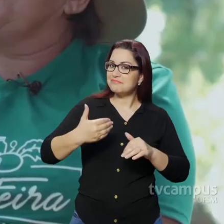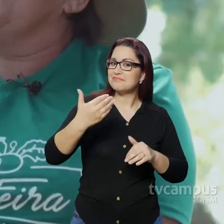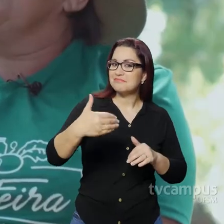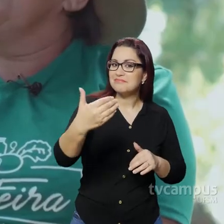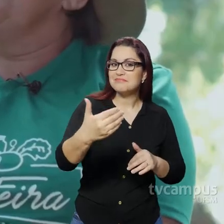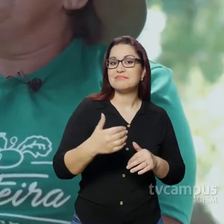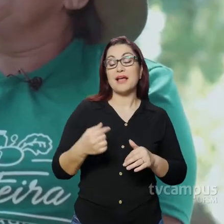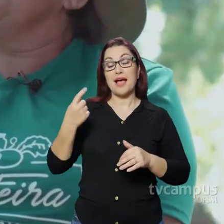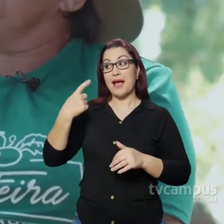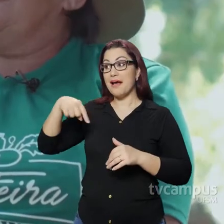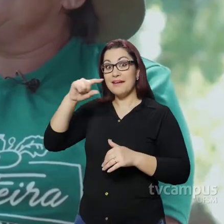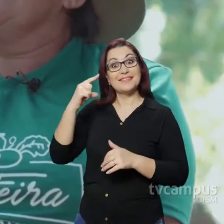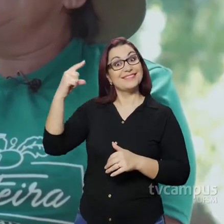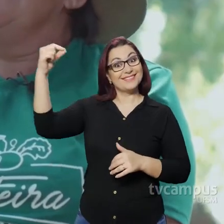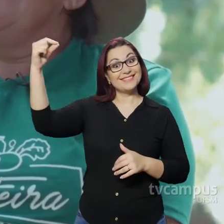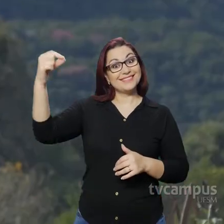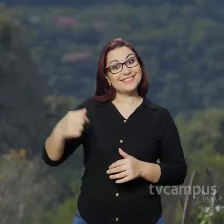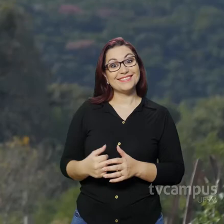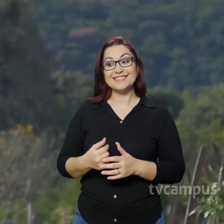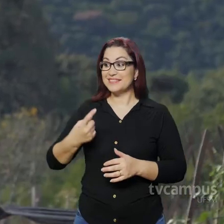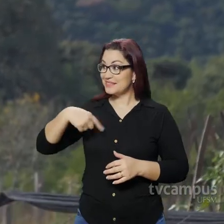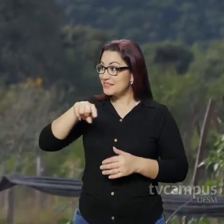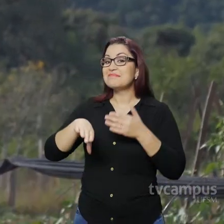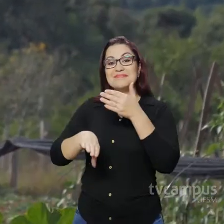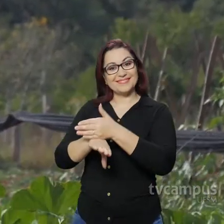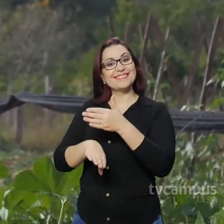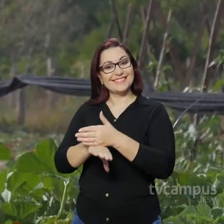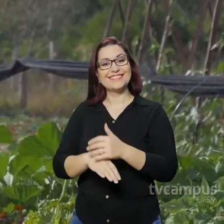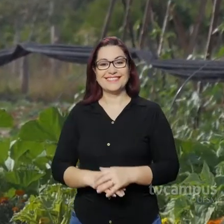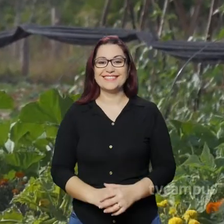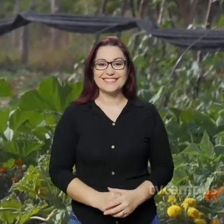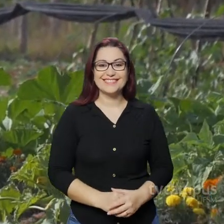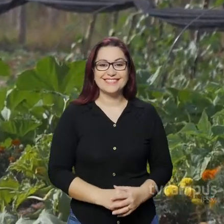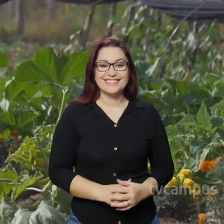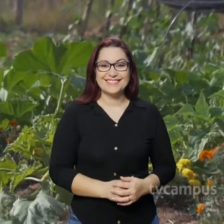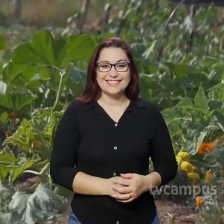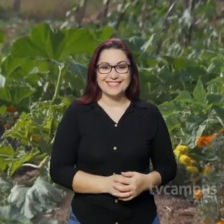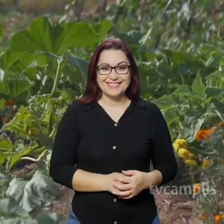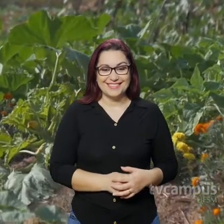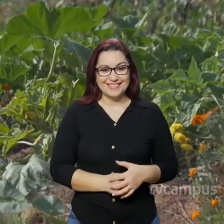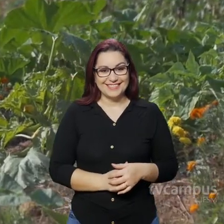aí nós somos sorteados. E aí continuamos.